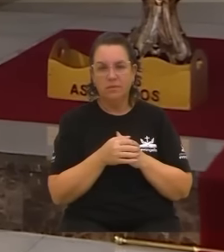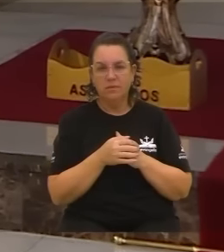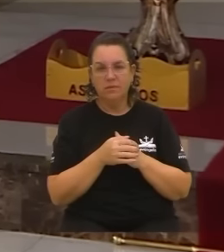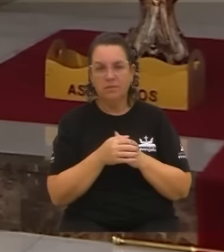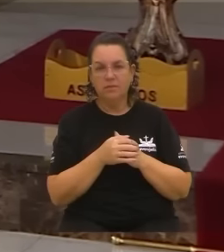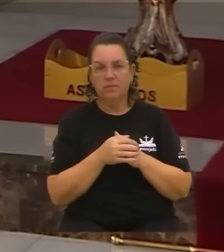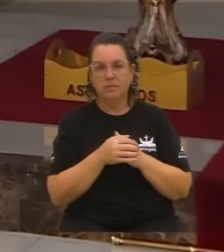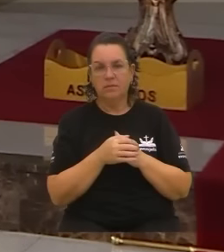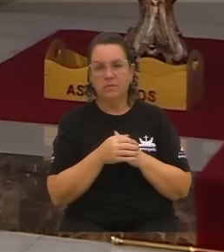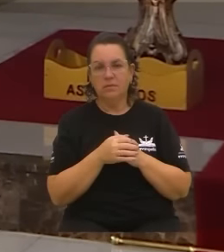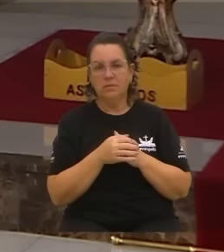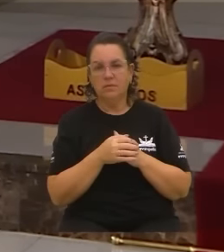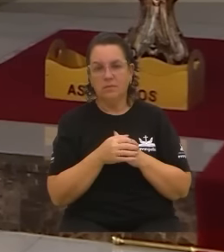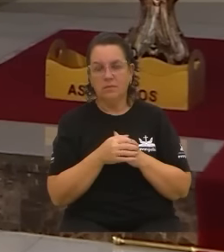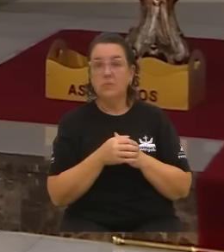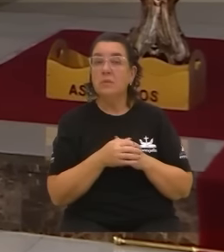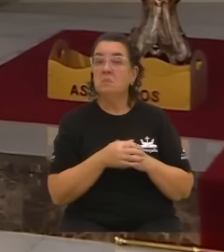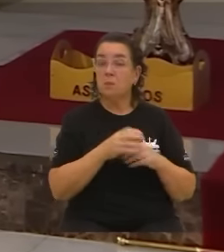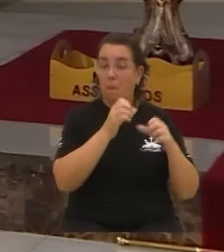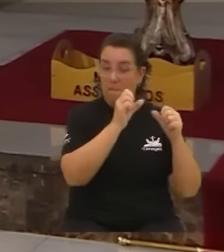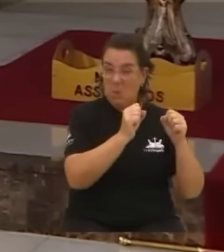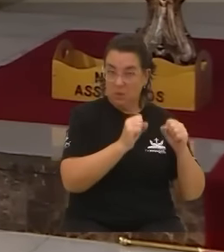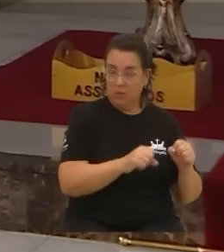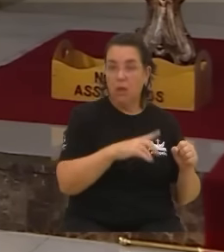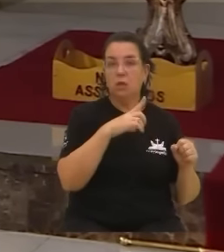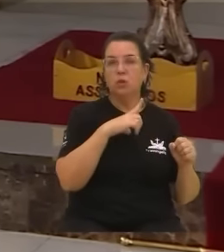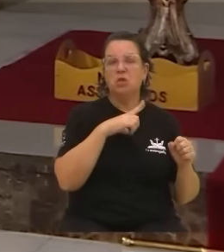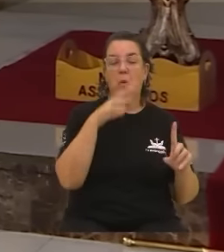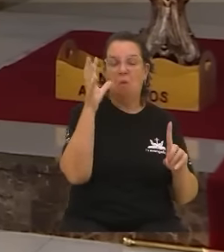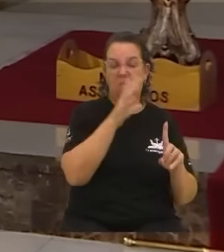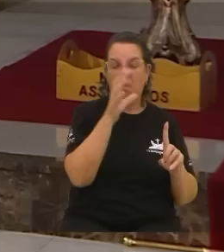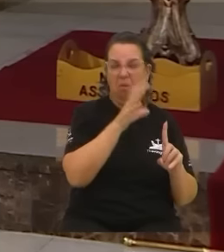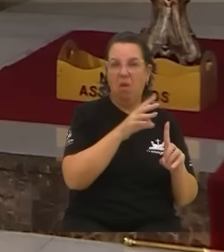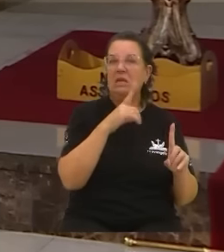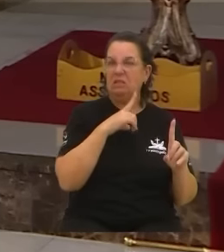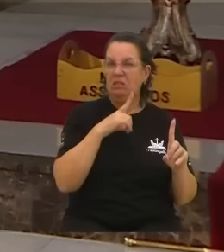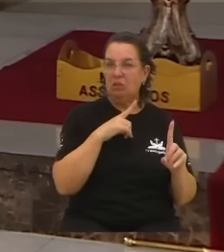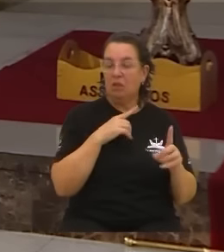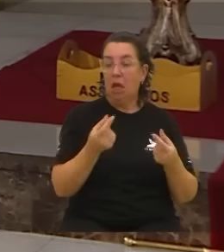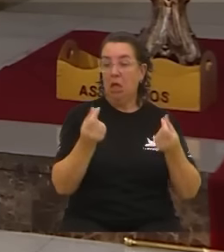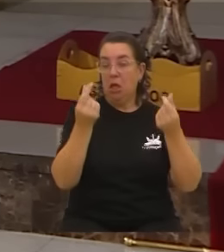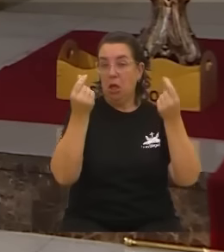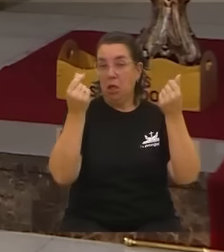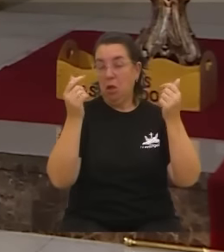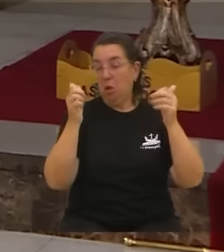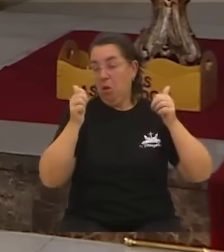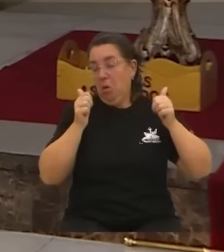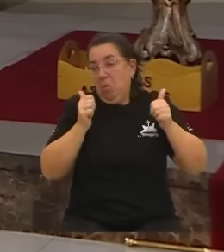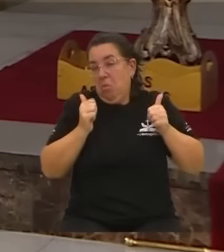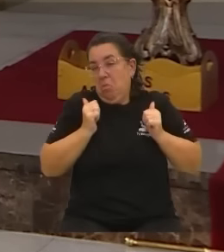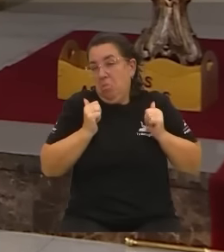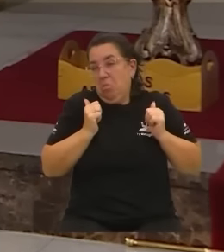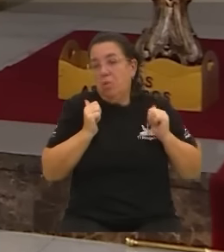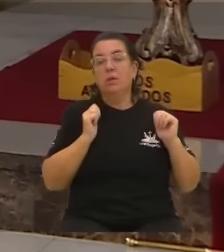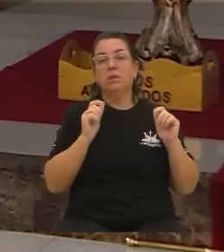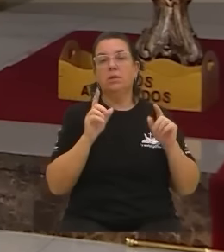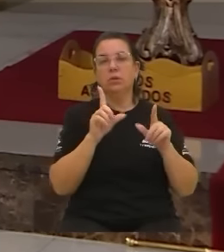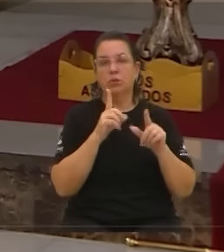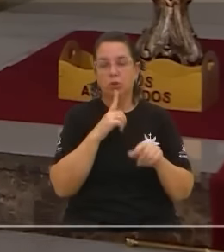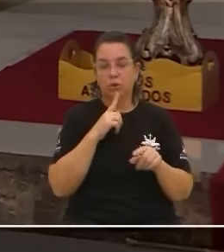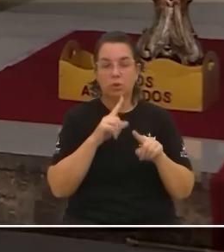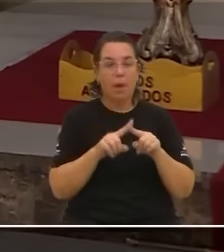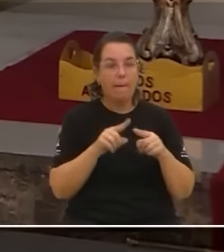impuro, poderoso, influente e rico. Mas alguma